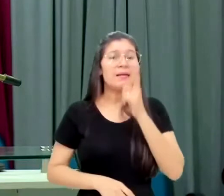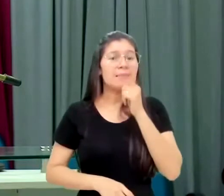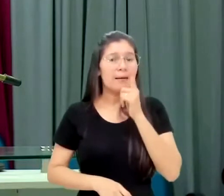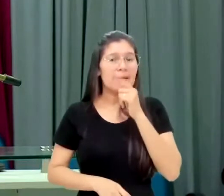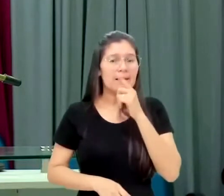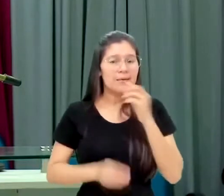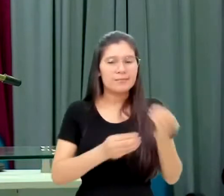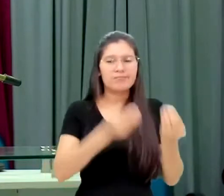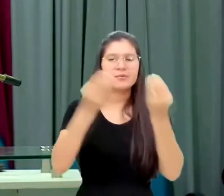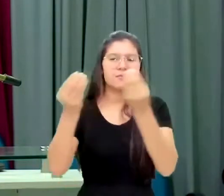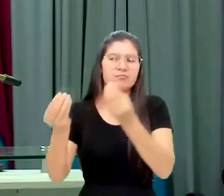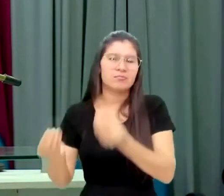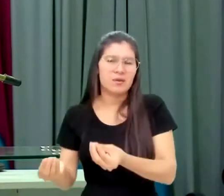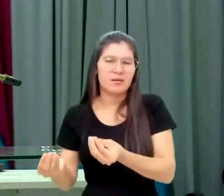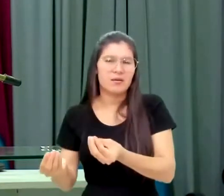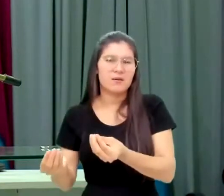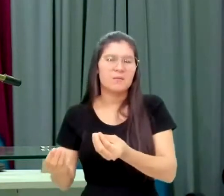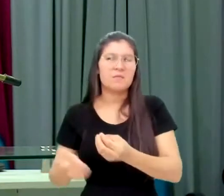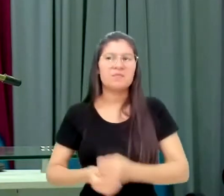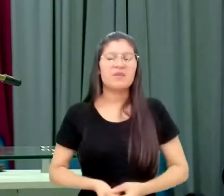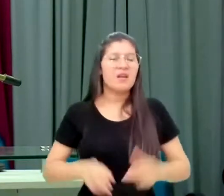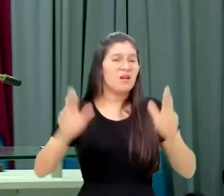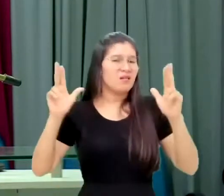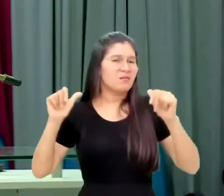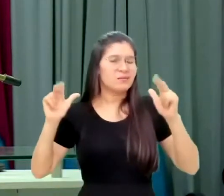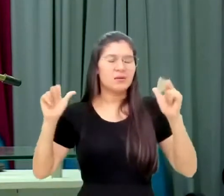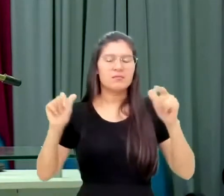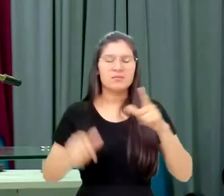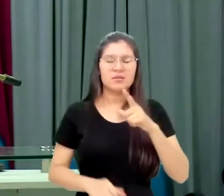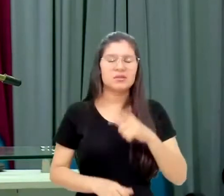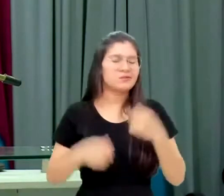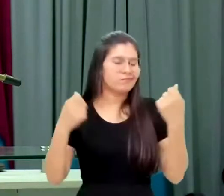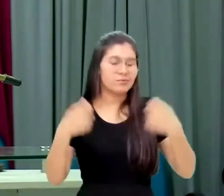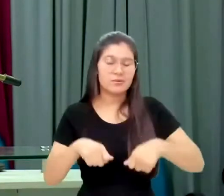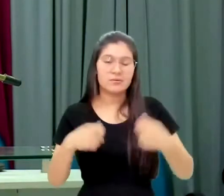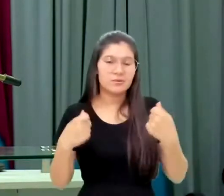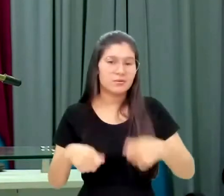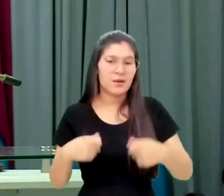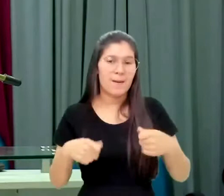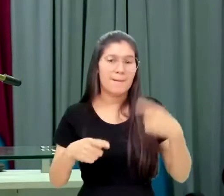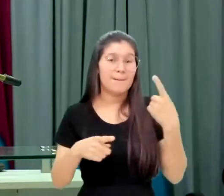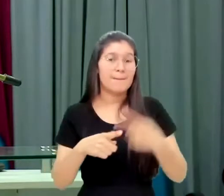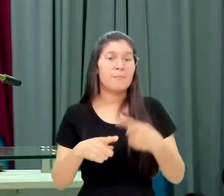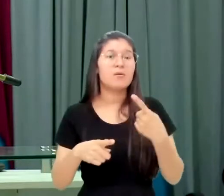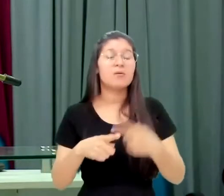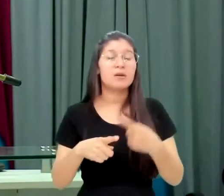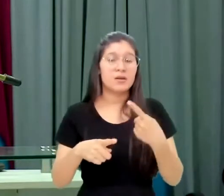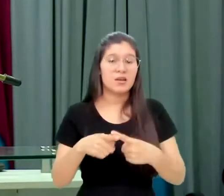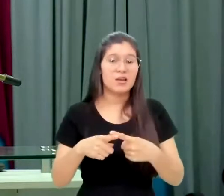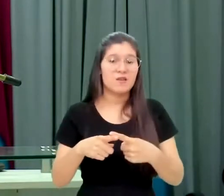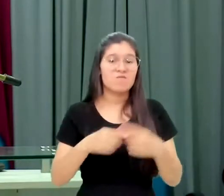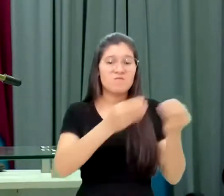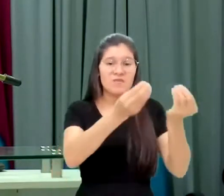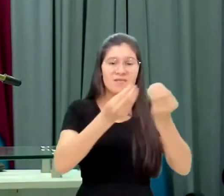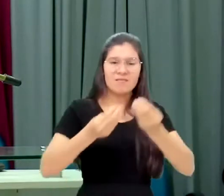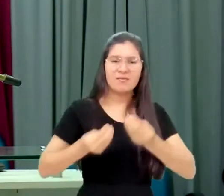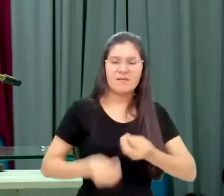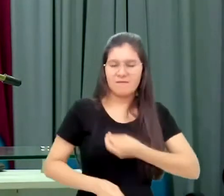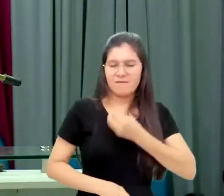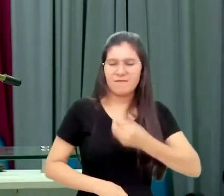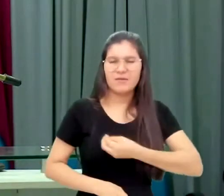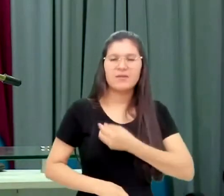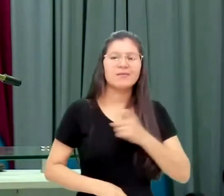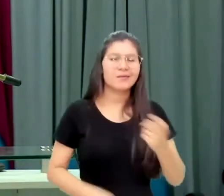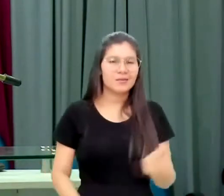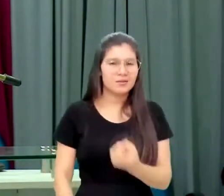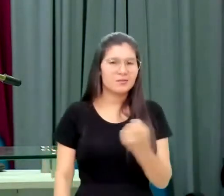se fará nele como que uma fonte que jorra para a vida eterna. Aleluia. Glória a